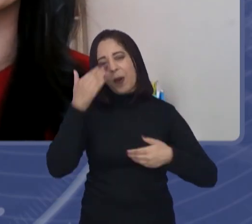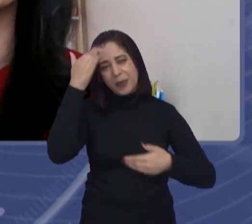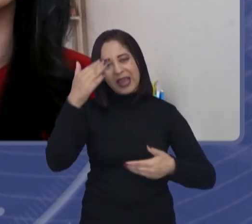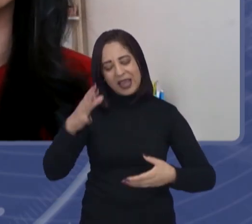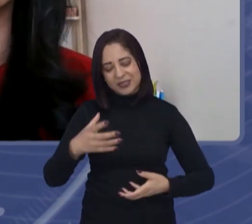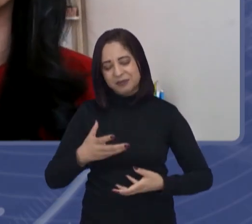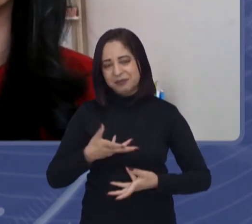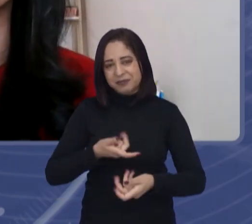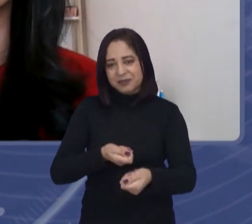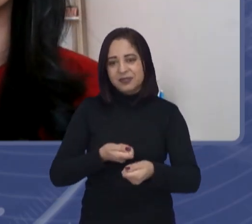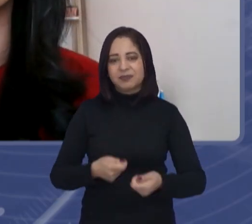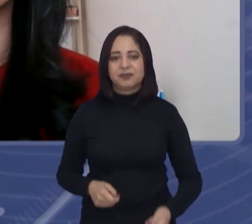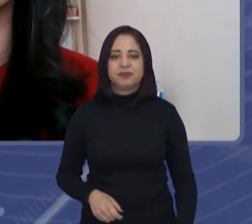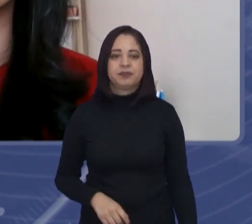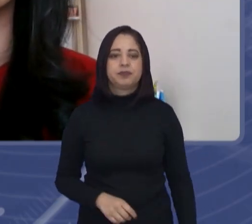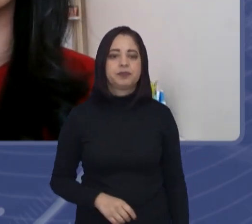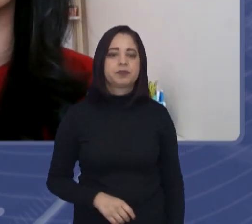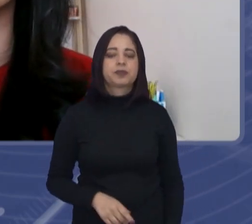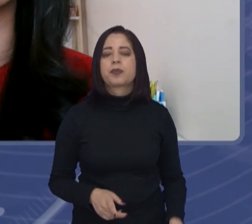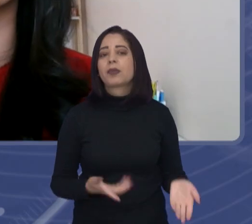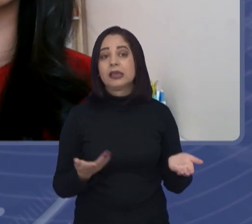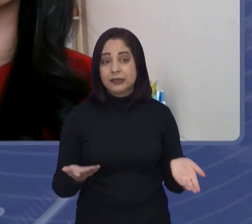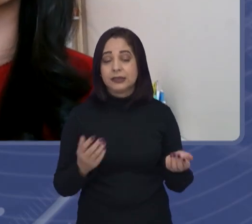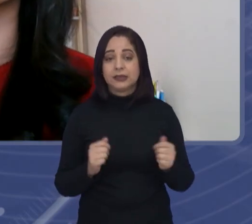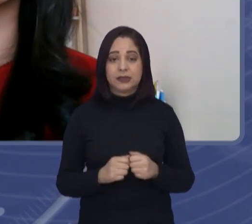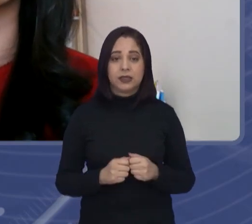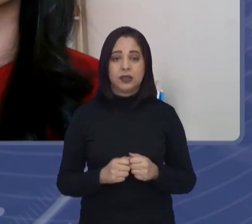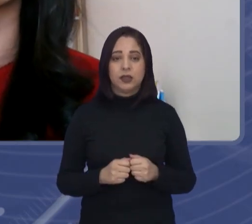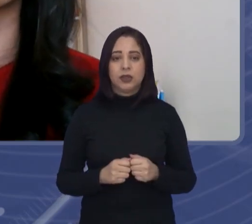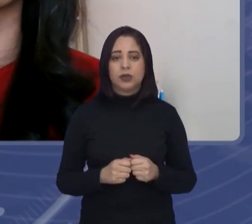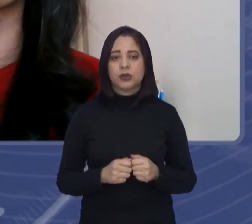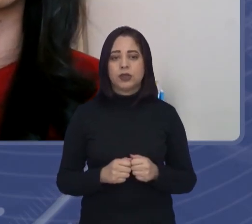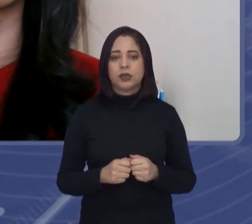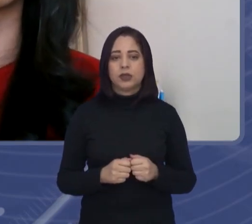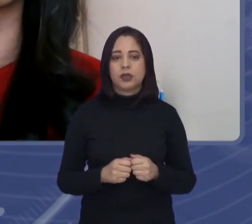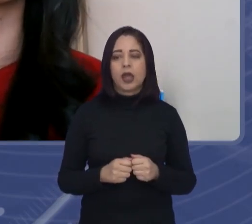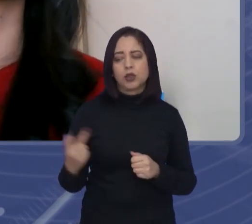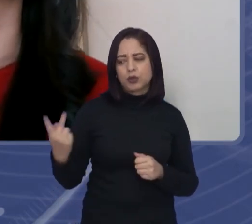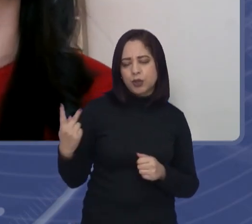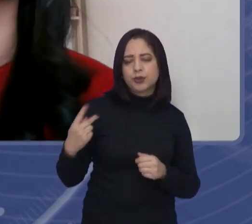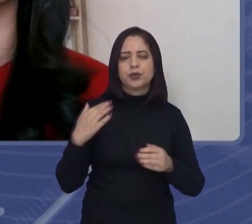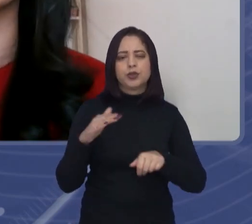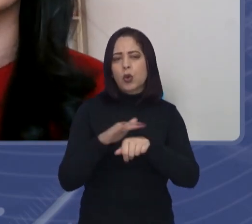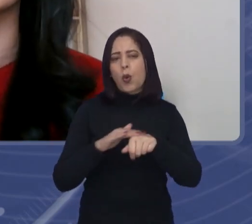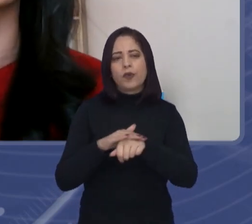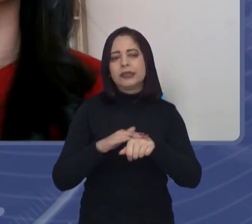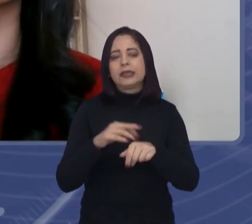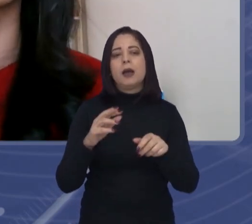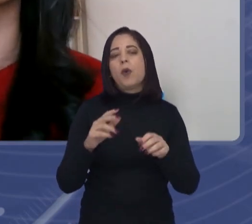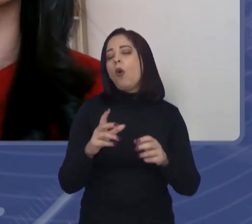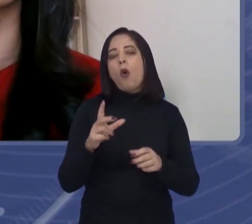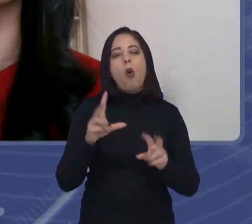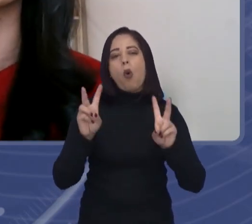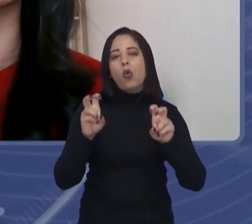pelo convite. Sim, Victoria, a gente falava aqui sobre essa adolescência tardia, muitas vezes, né,